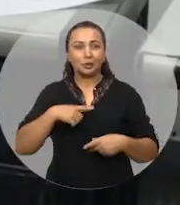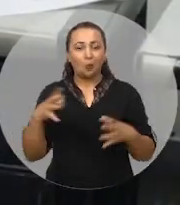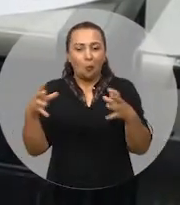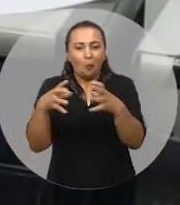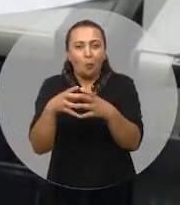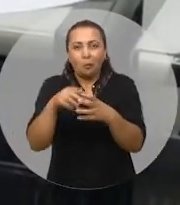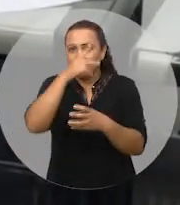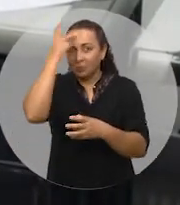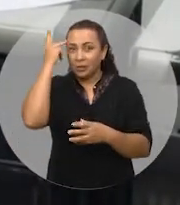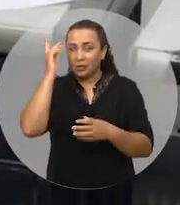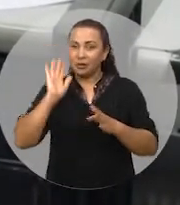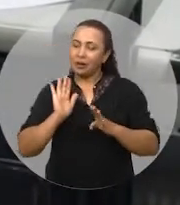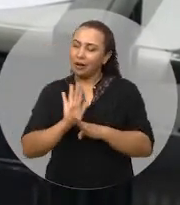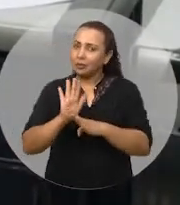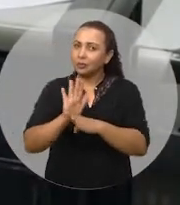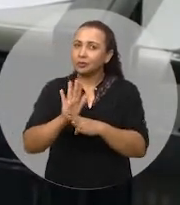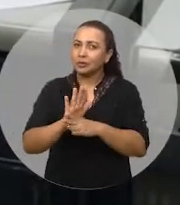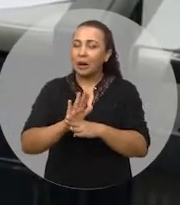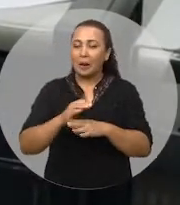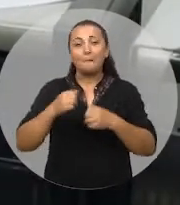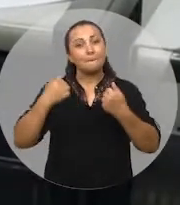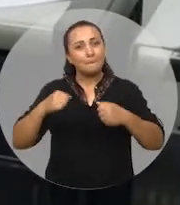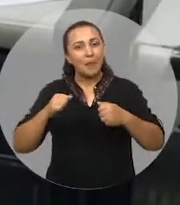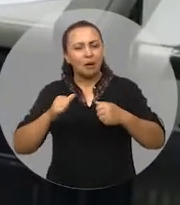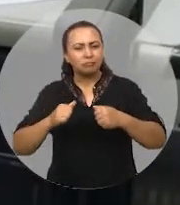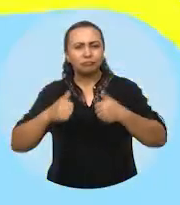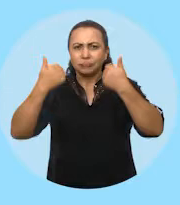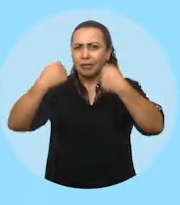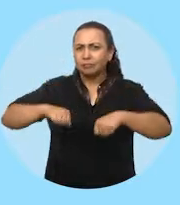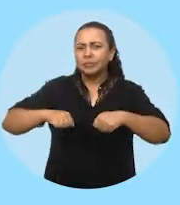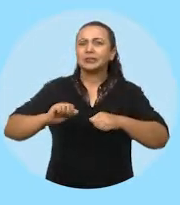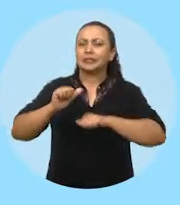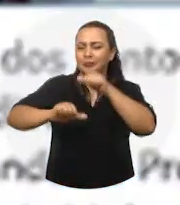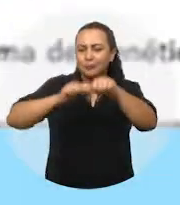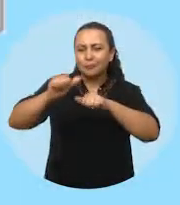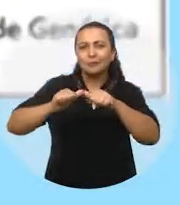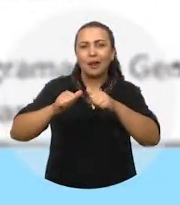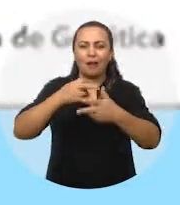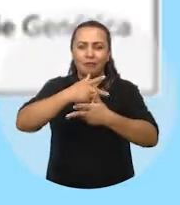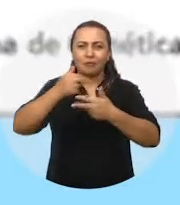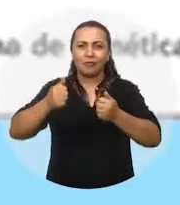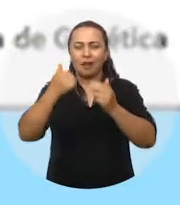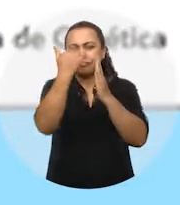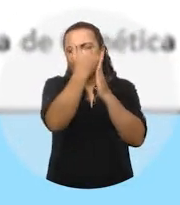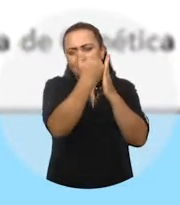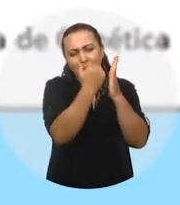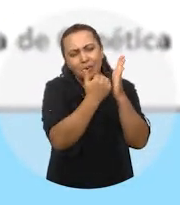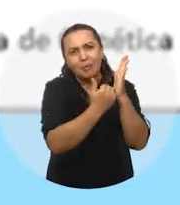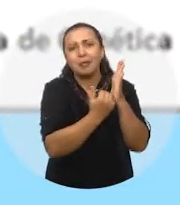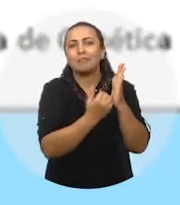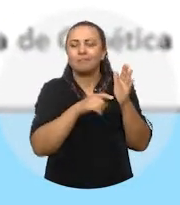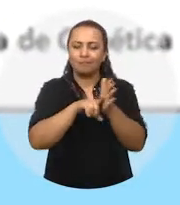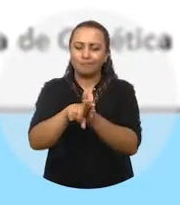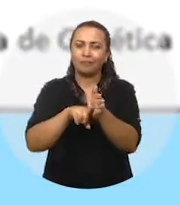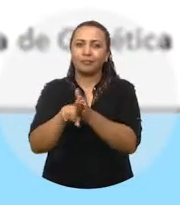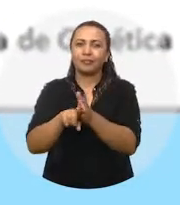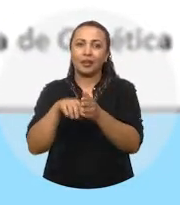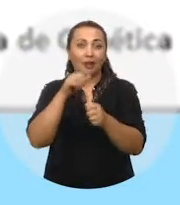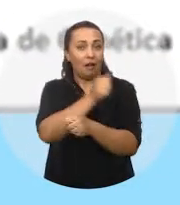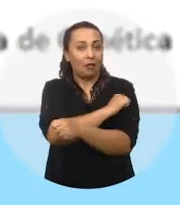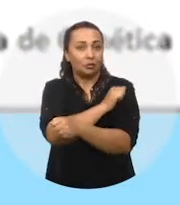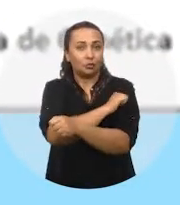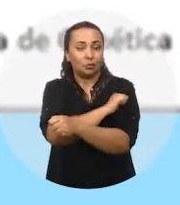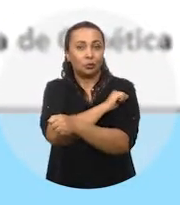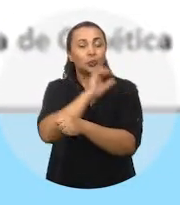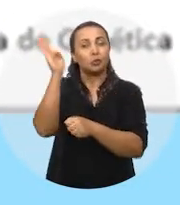de colaboradores que permite desenvolver as diferentes etapas da pesquisa. Estudantes de pós-graduação de